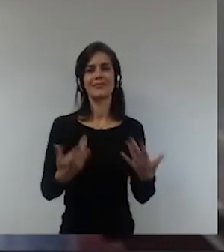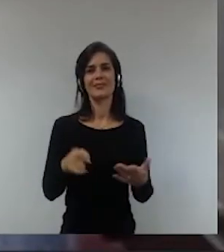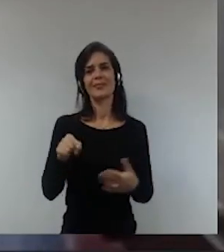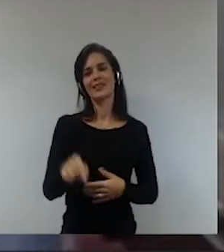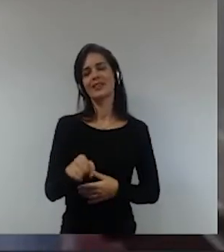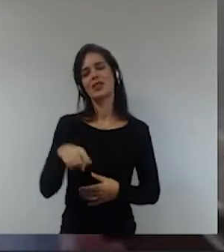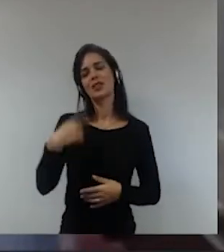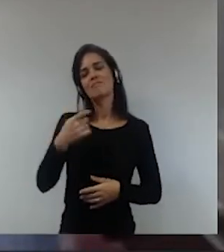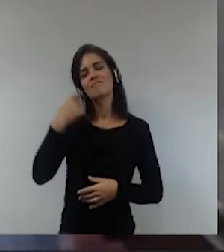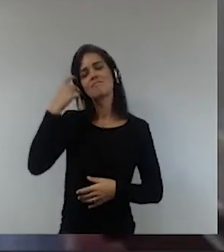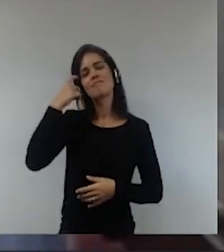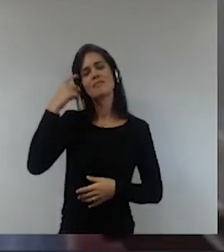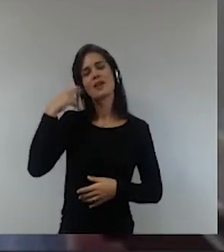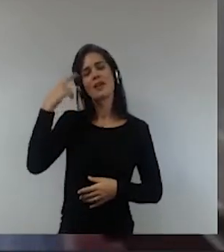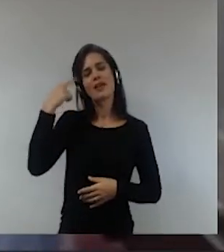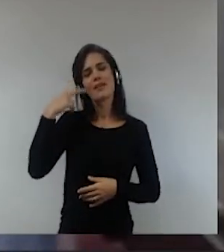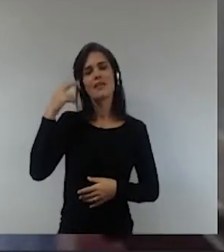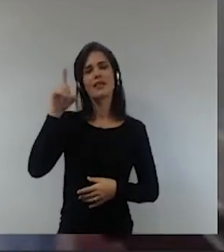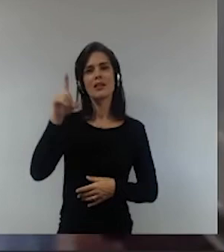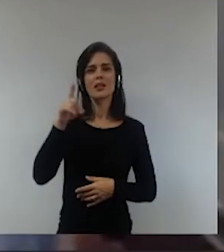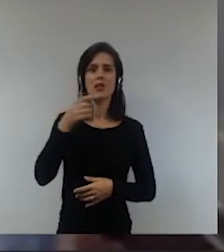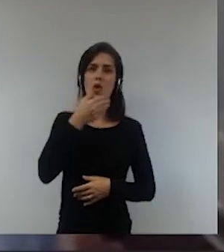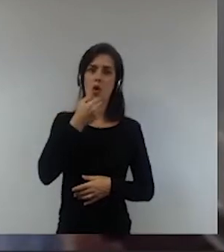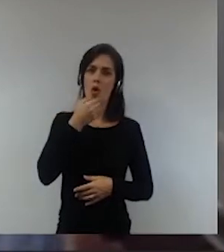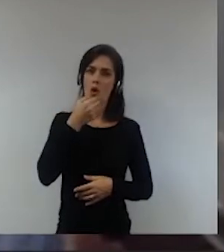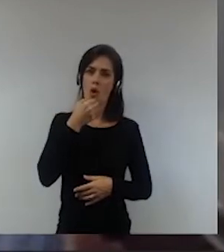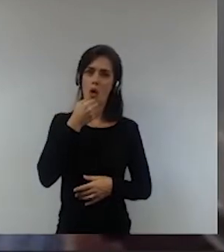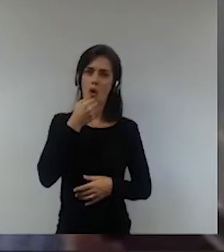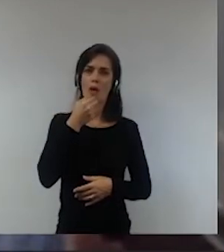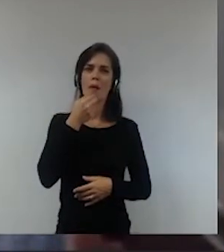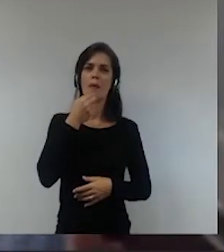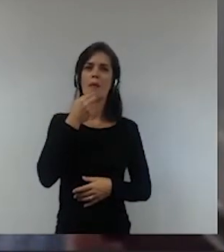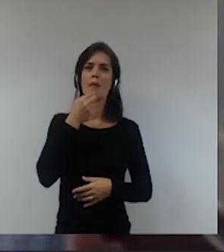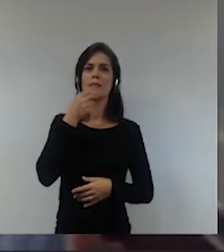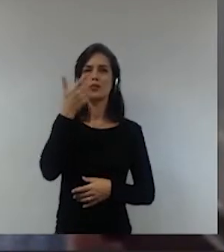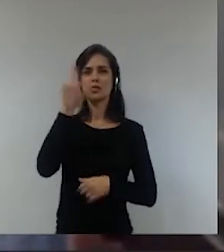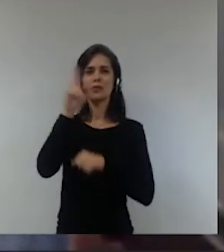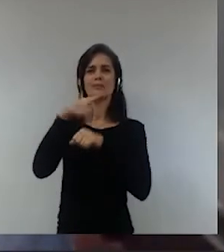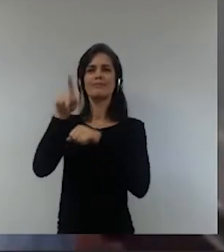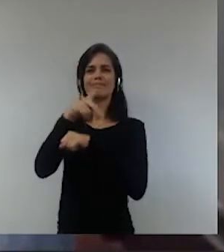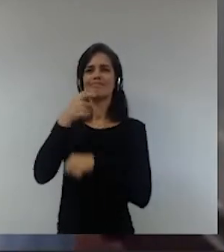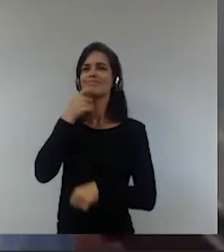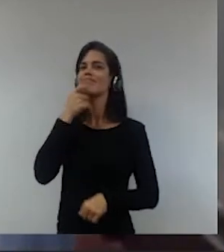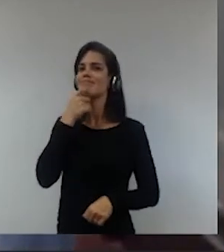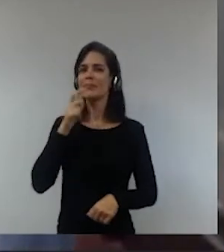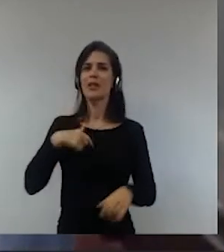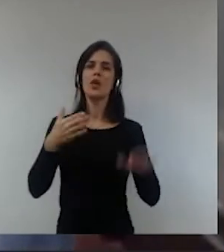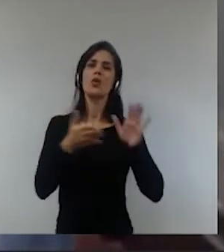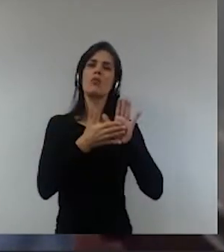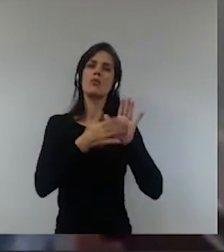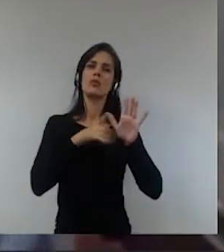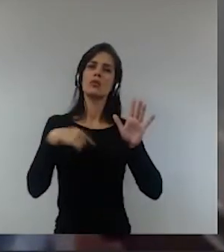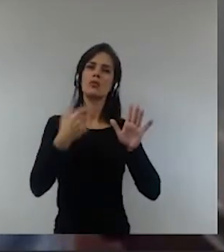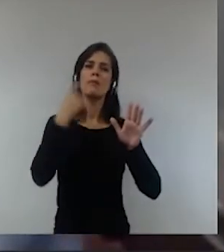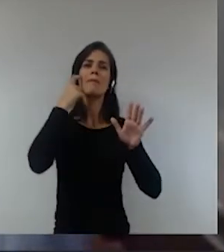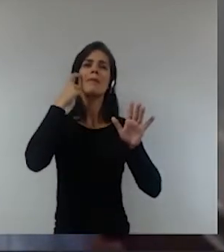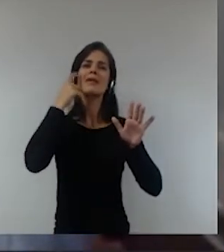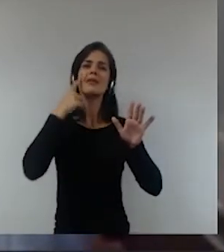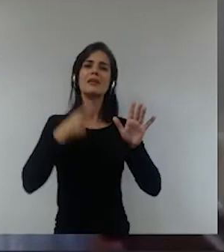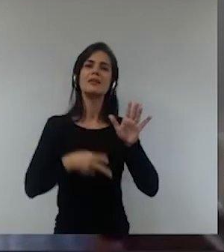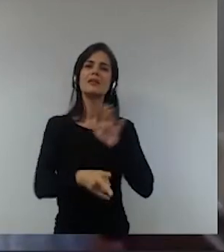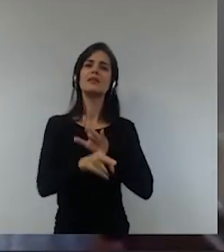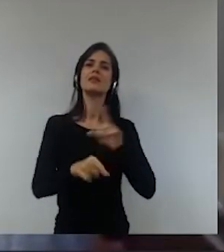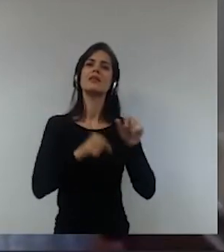nessa reflexão, trazida, inclusive, pela doutrina estrangeira, é que eu proponho que nós pensamos sempre